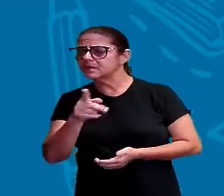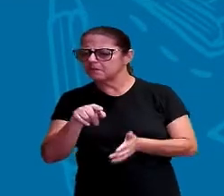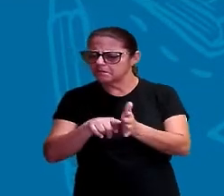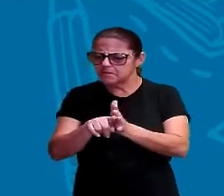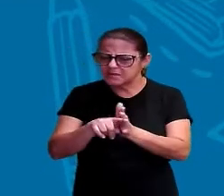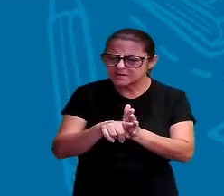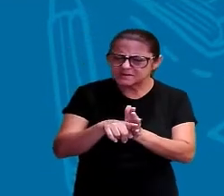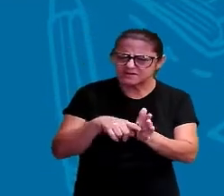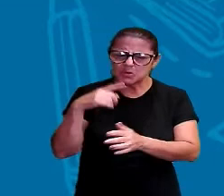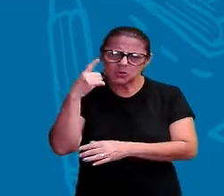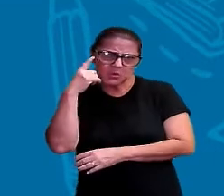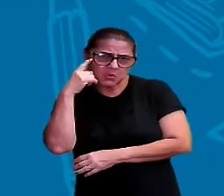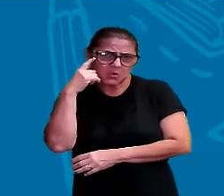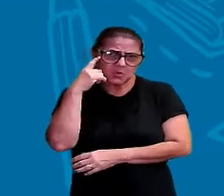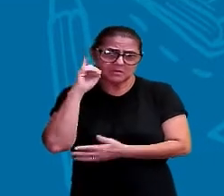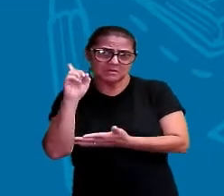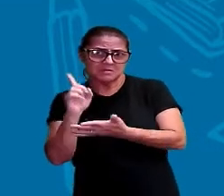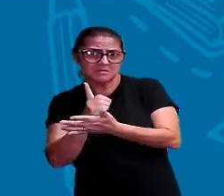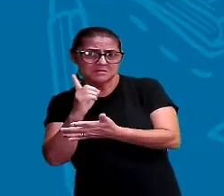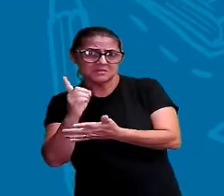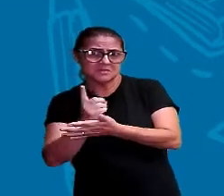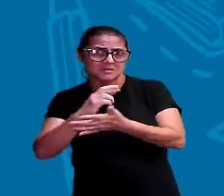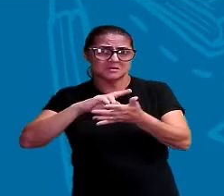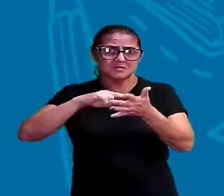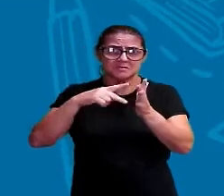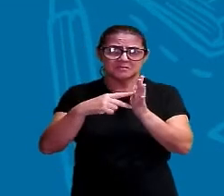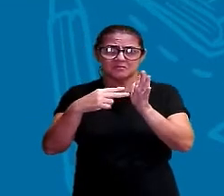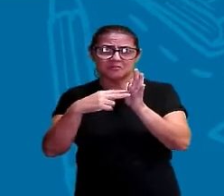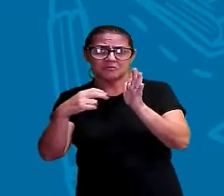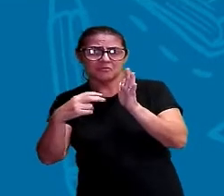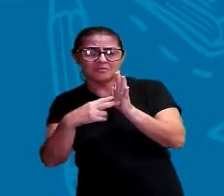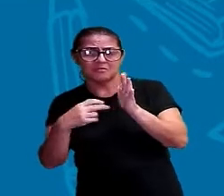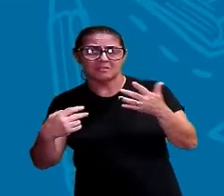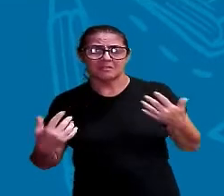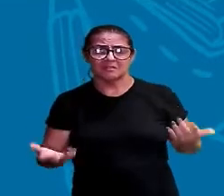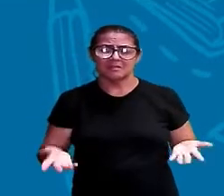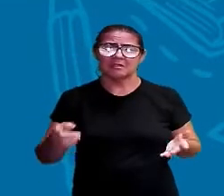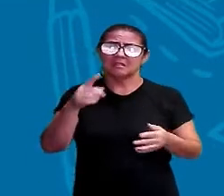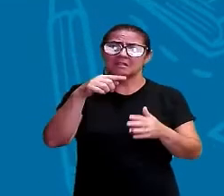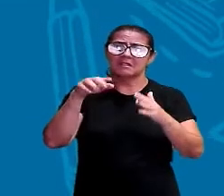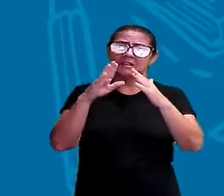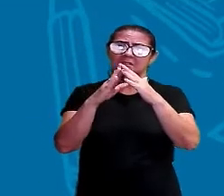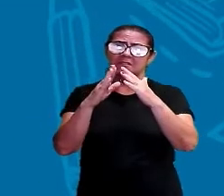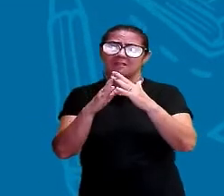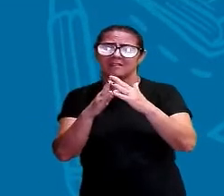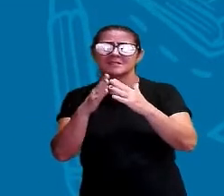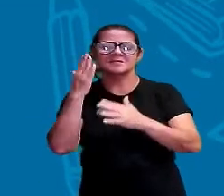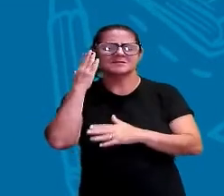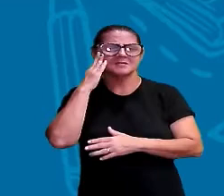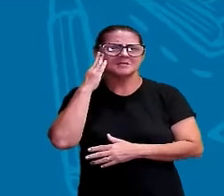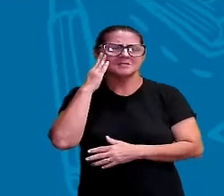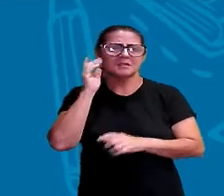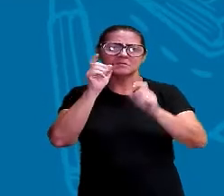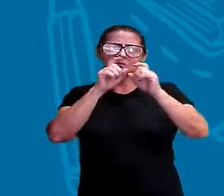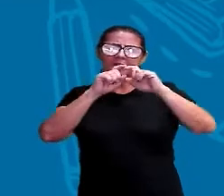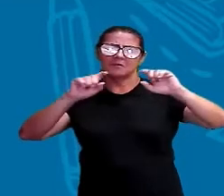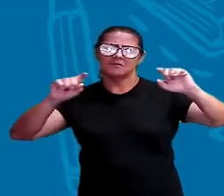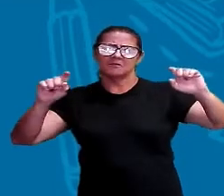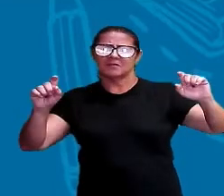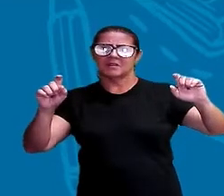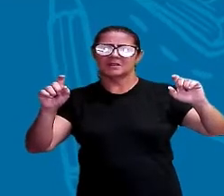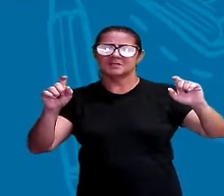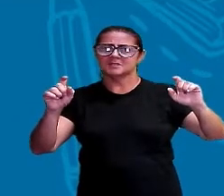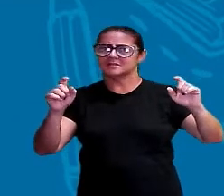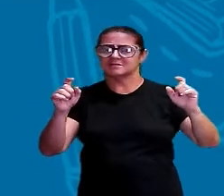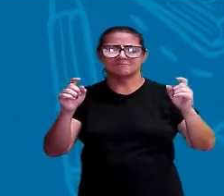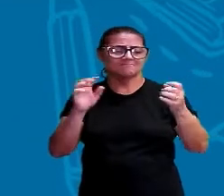na dúvida? Corre atrás do significado. E também sei que vocês aí de casa já sabem qual é a frase que não